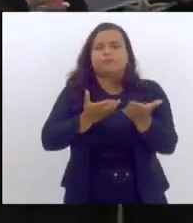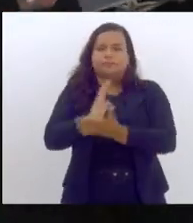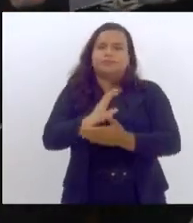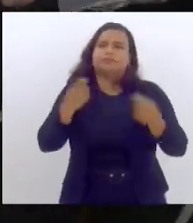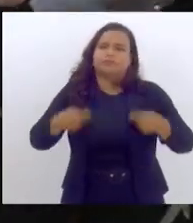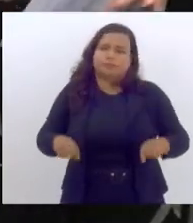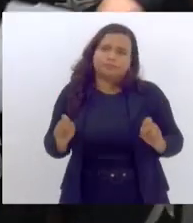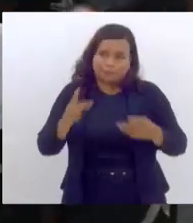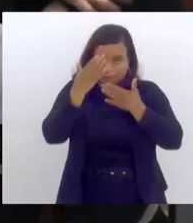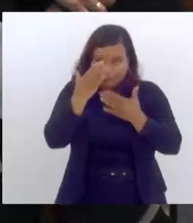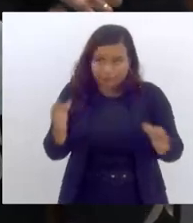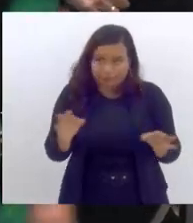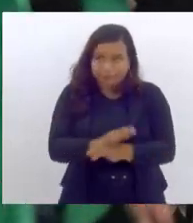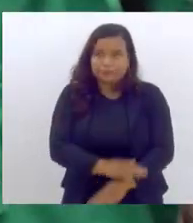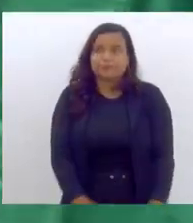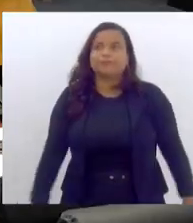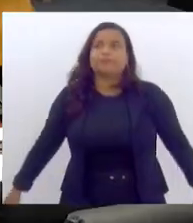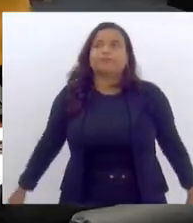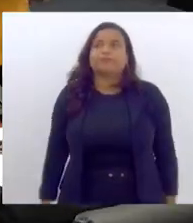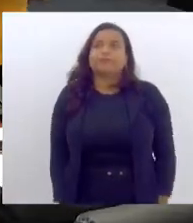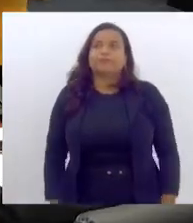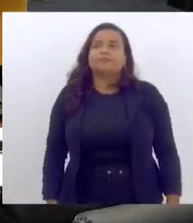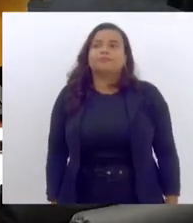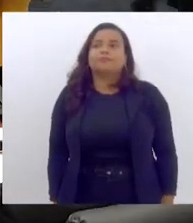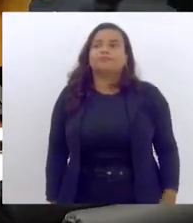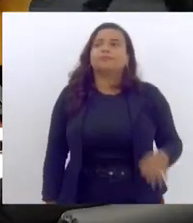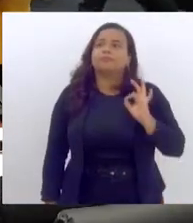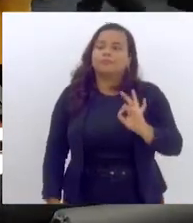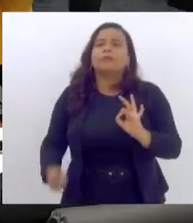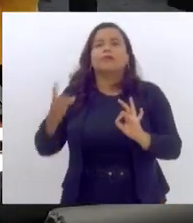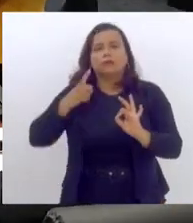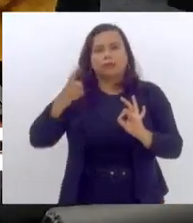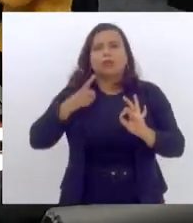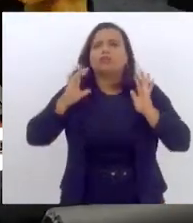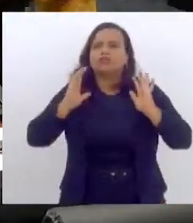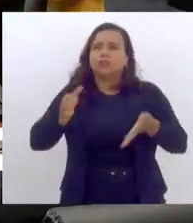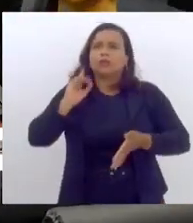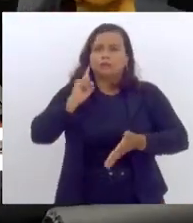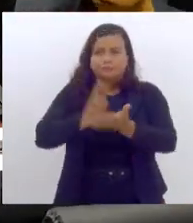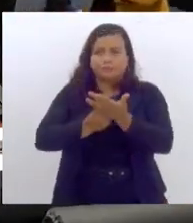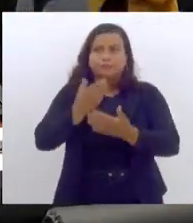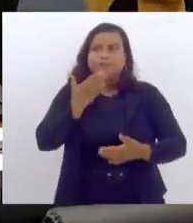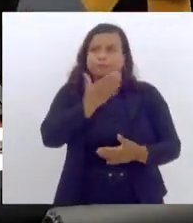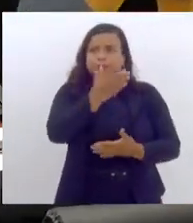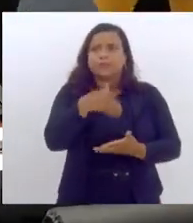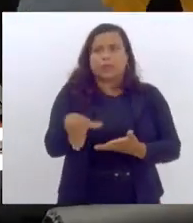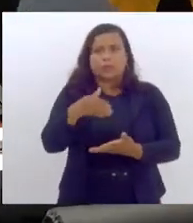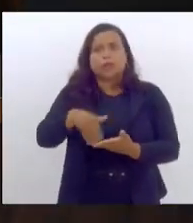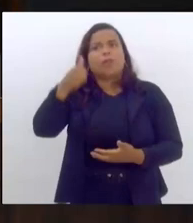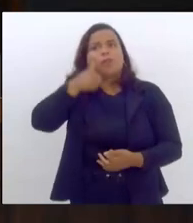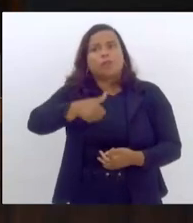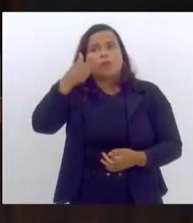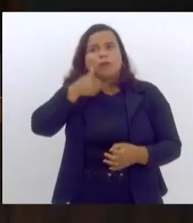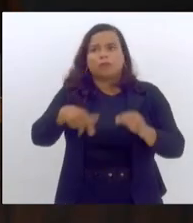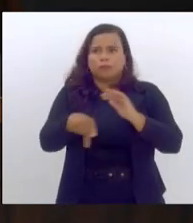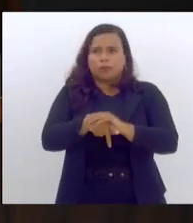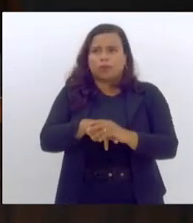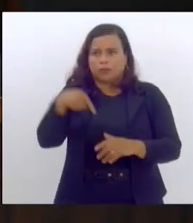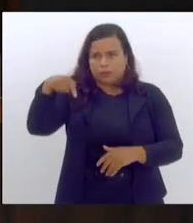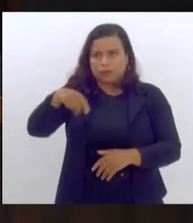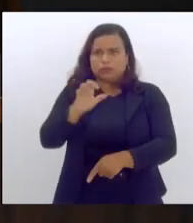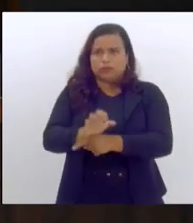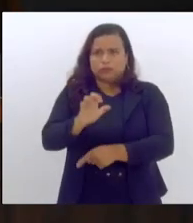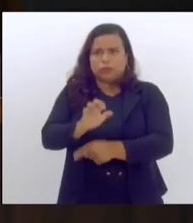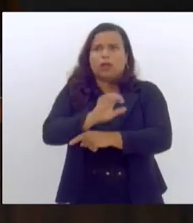Ok? Obrigada. Já tem aqui o compromisso de eu pedir à secretária de Mulheres que... Agora o nosso Estado